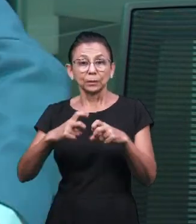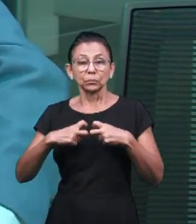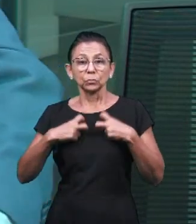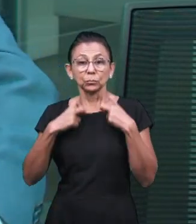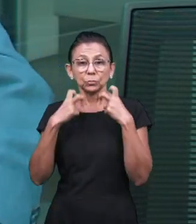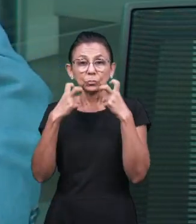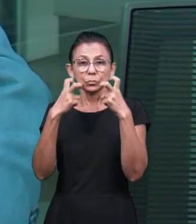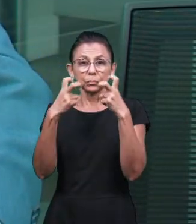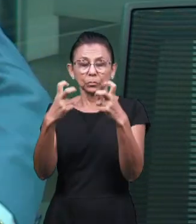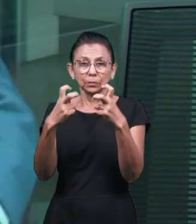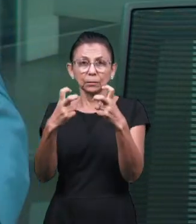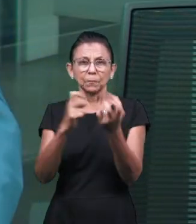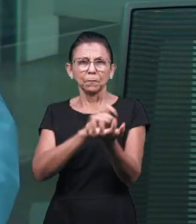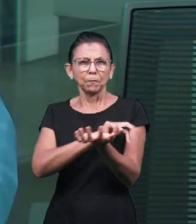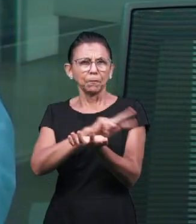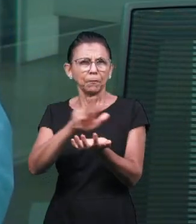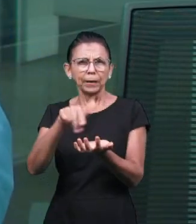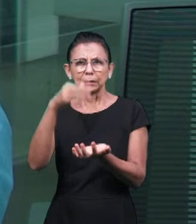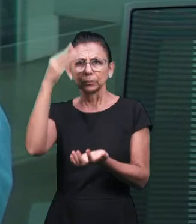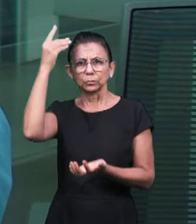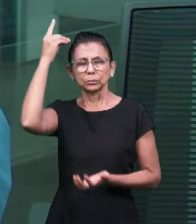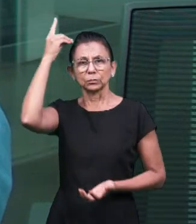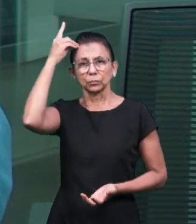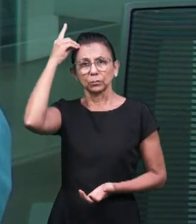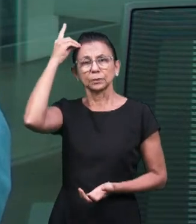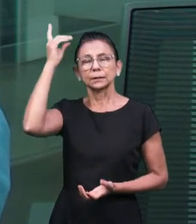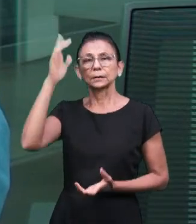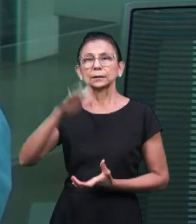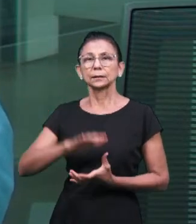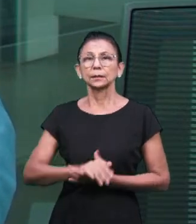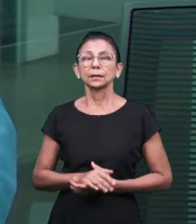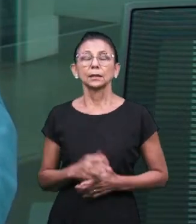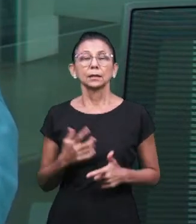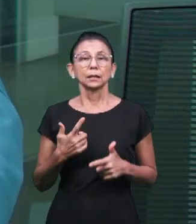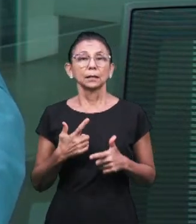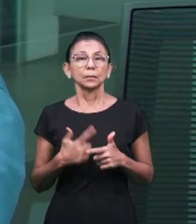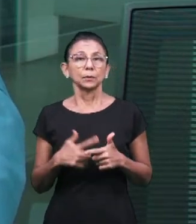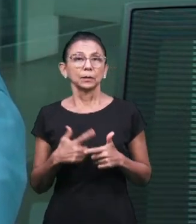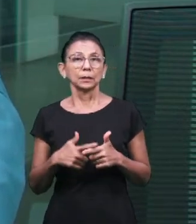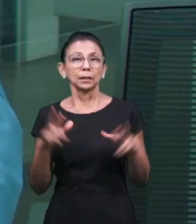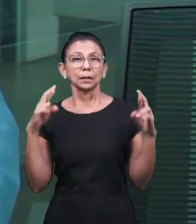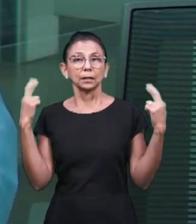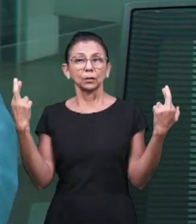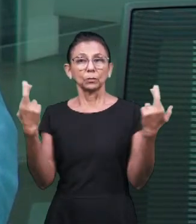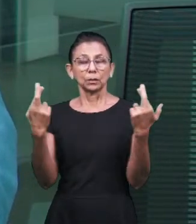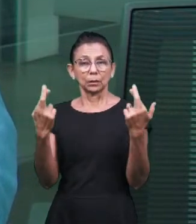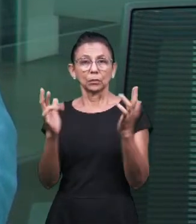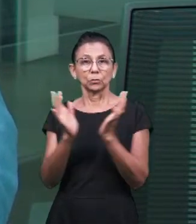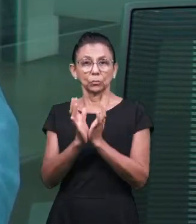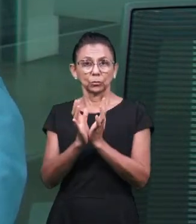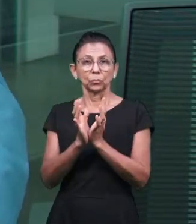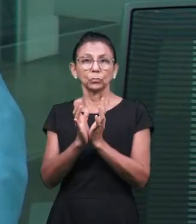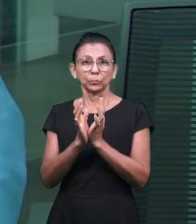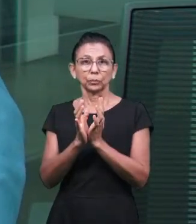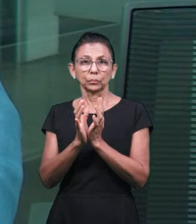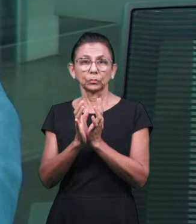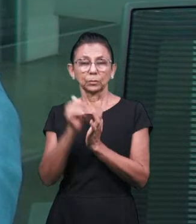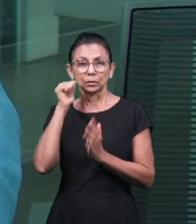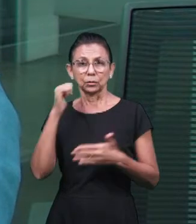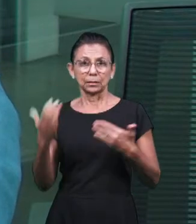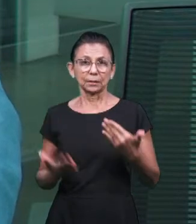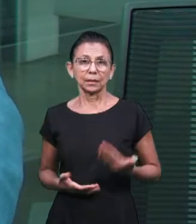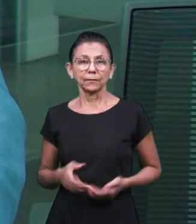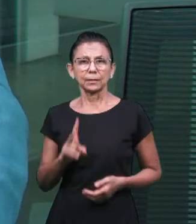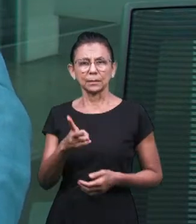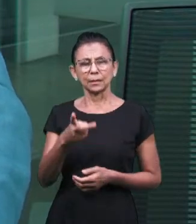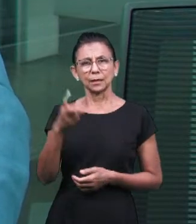reunião. E nós tínhamos, porque a reunião do grupo acontecia toda terça-feira, né? A terça-feira,